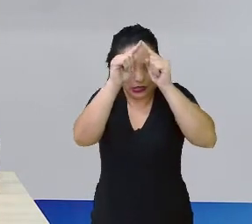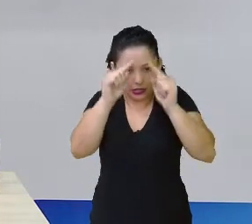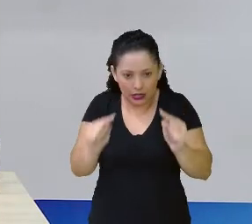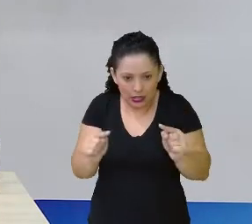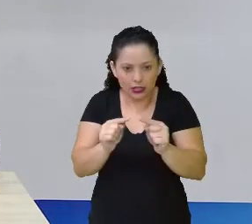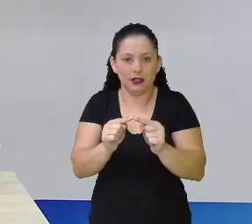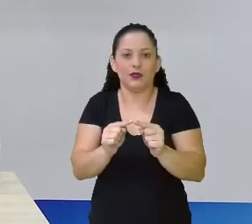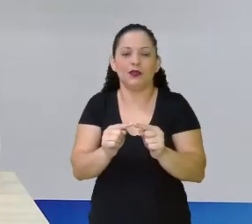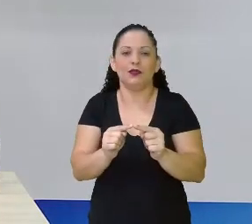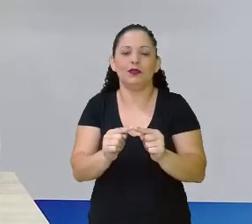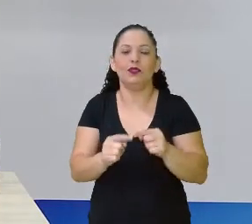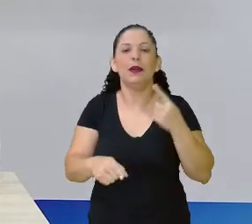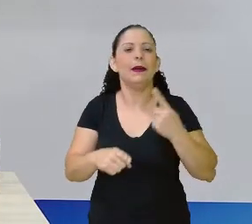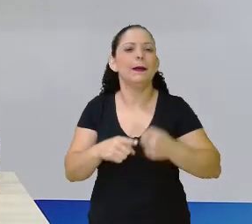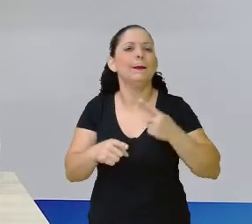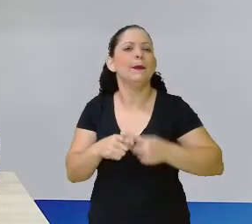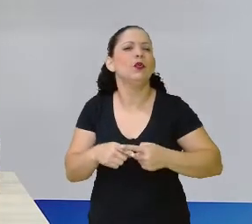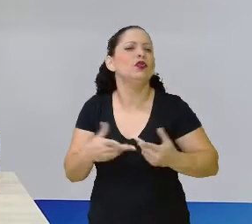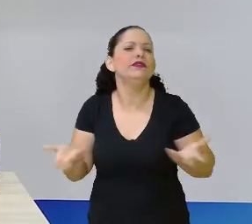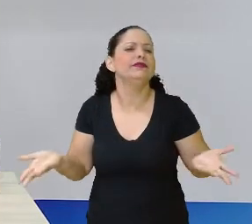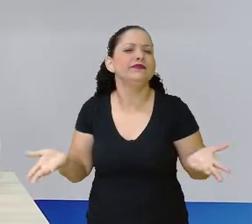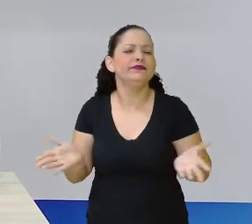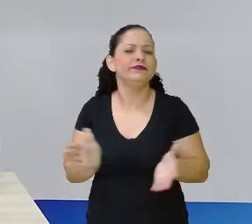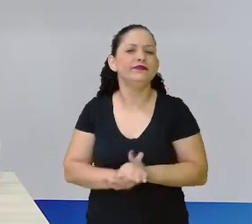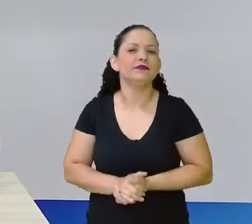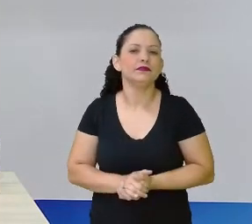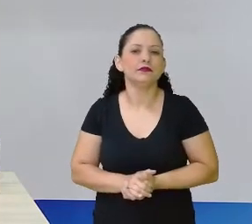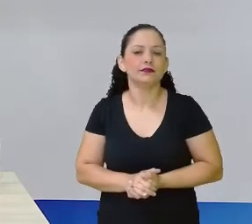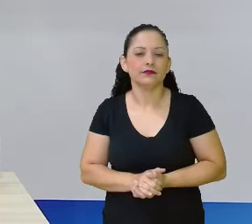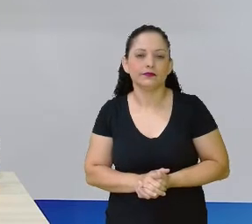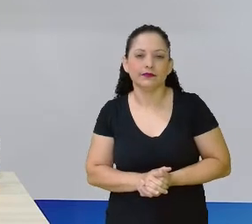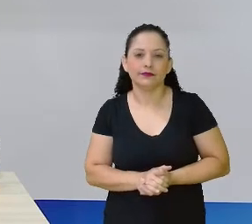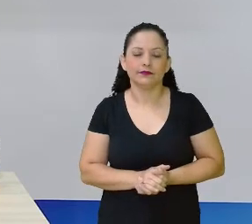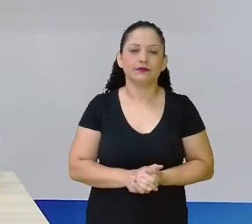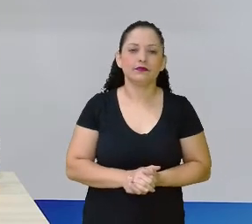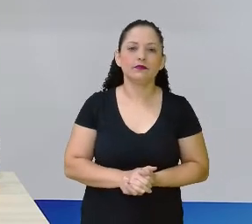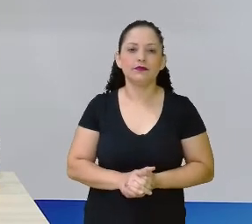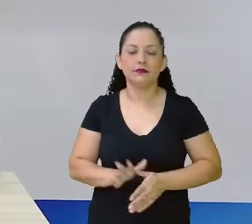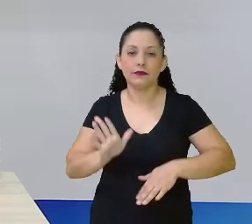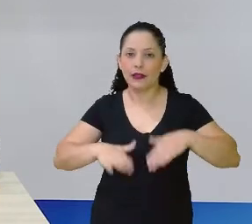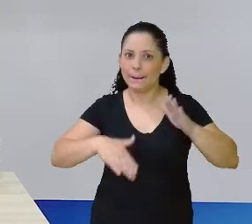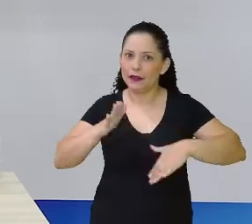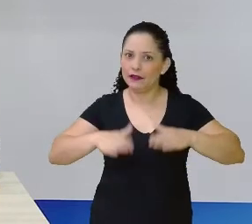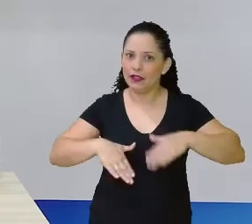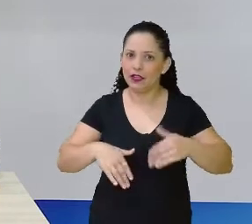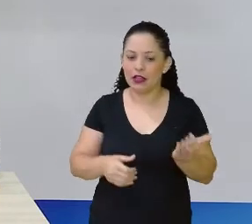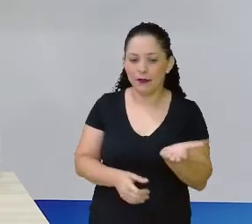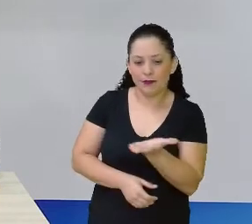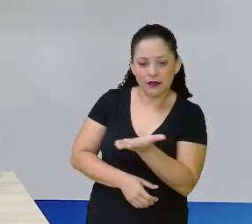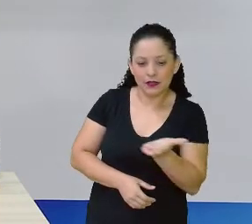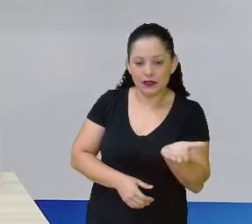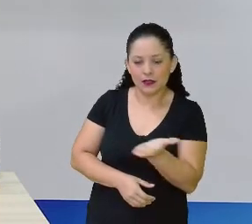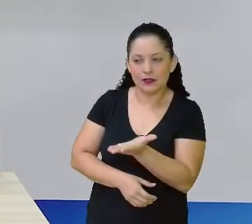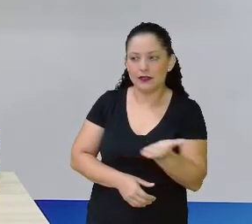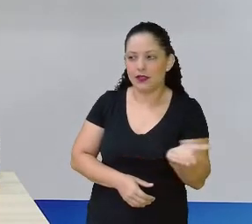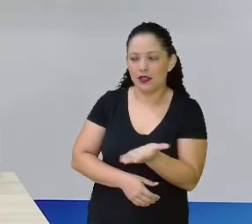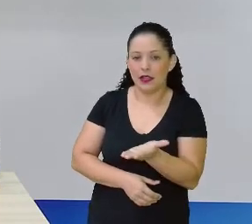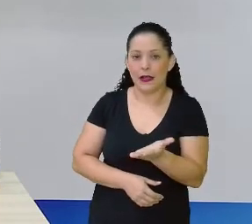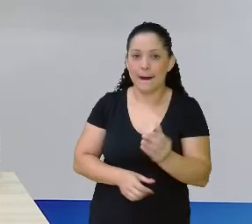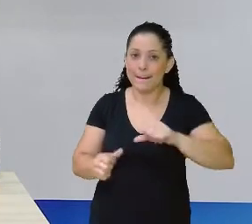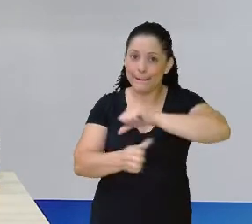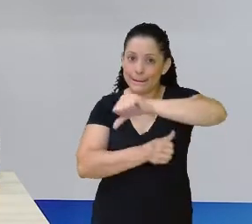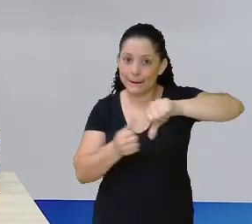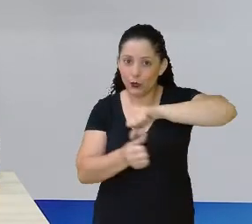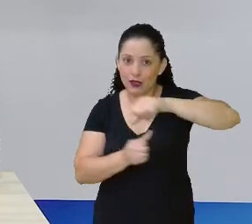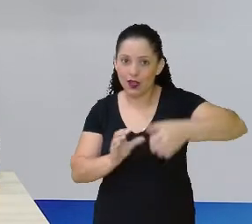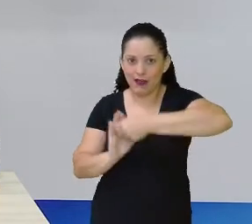professora? Porque dependendo da figura poligonal que esteja na base, eu mudo a